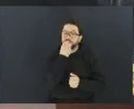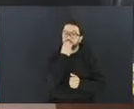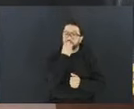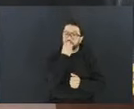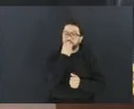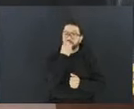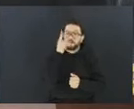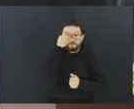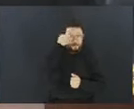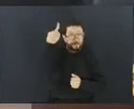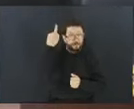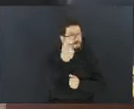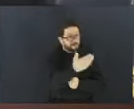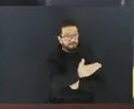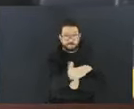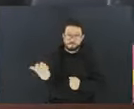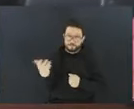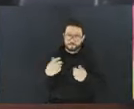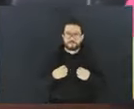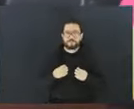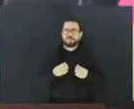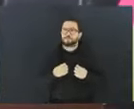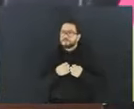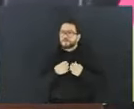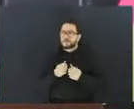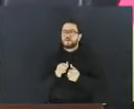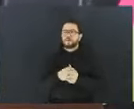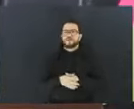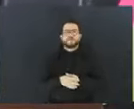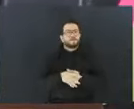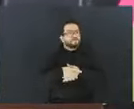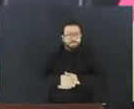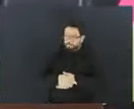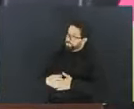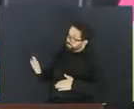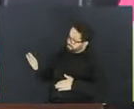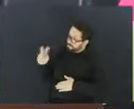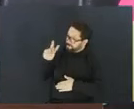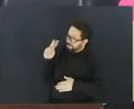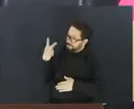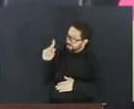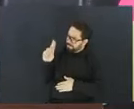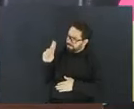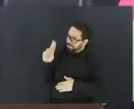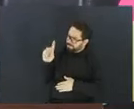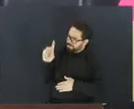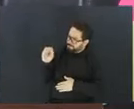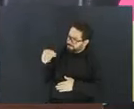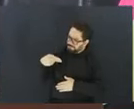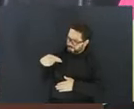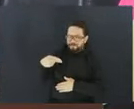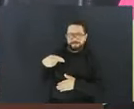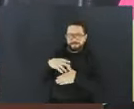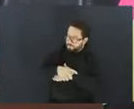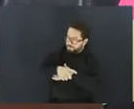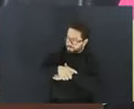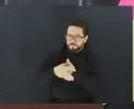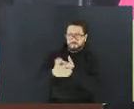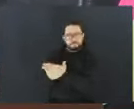nessa sessão. Quero cumprimentar o coronel Hudson. Em nome do coronel Hudson, cumprimento a toda a corporação da